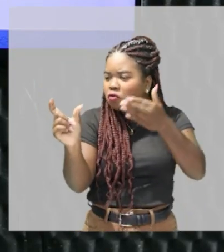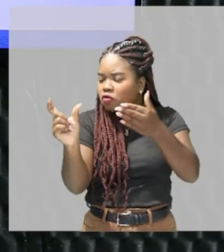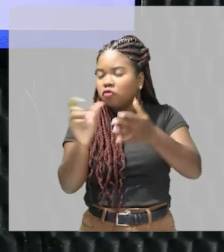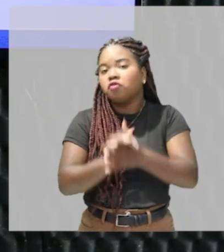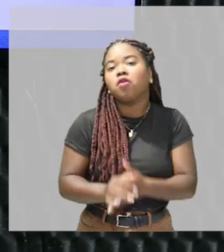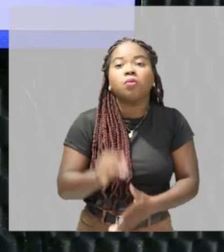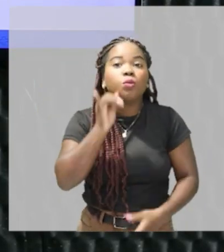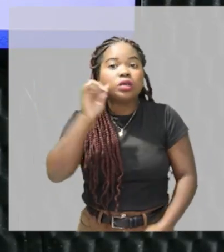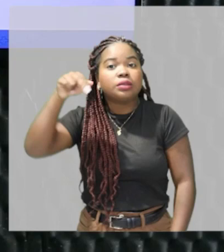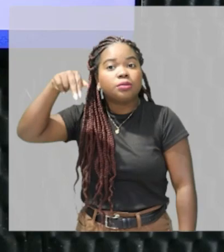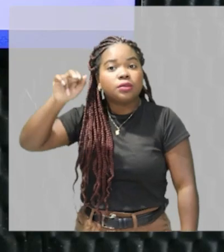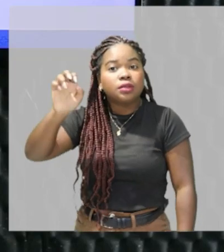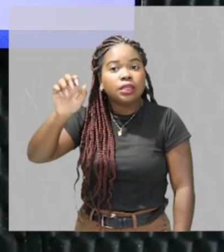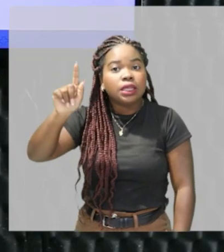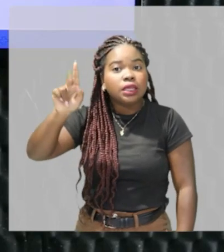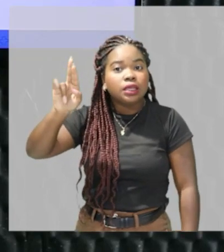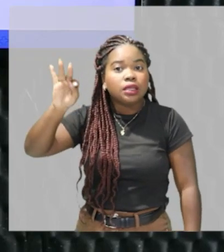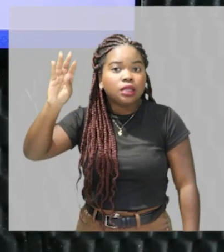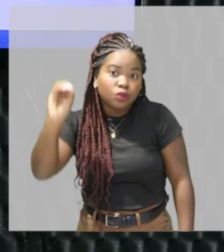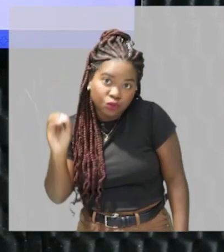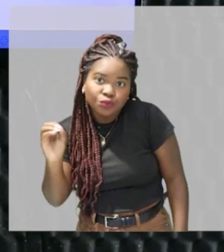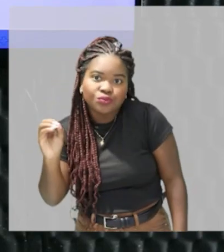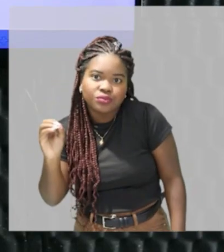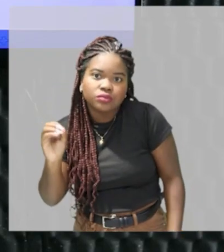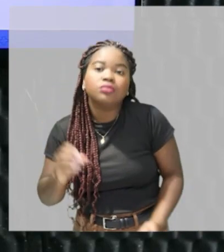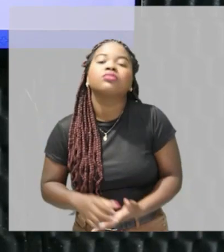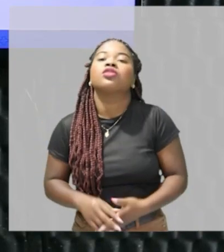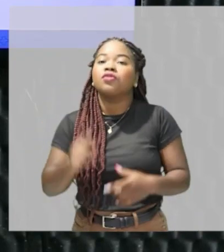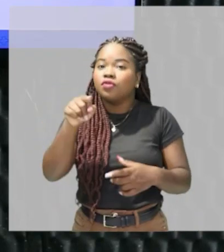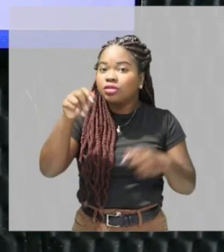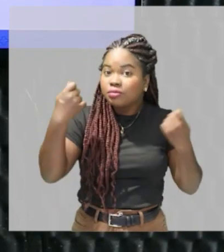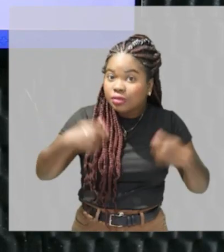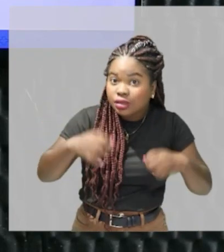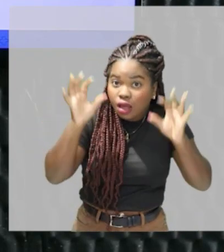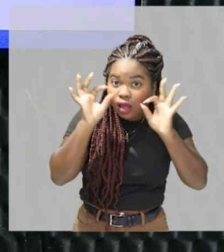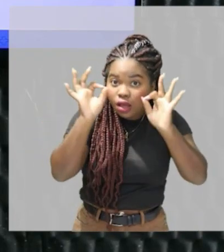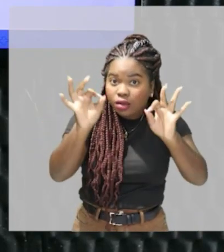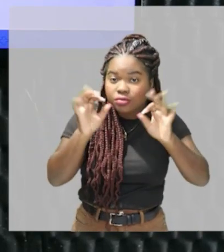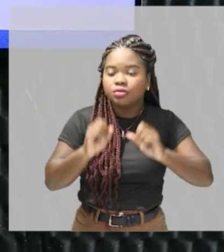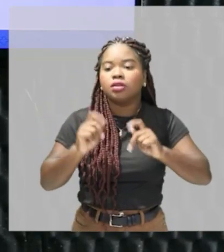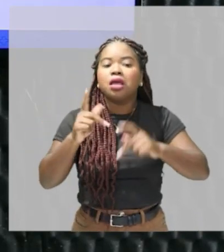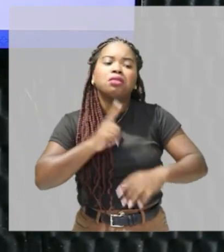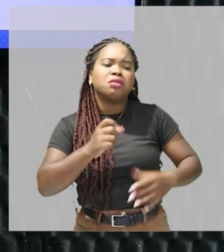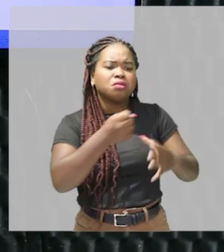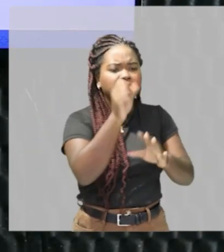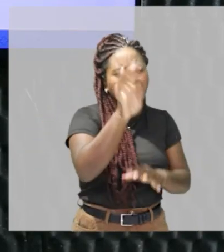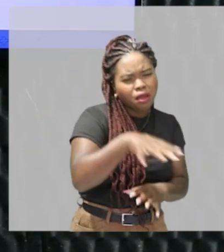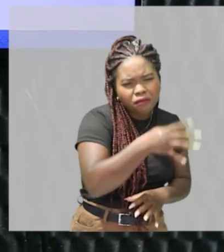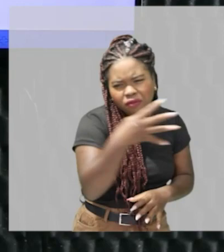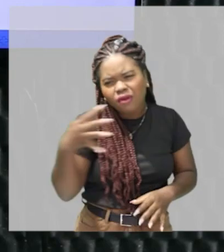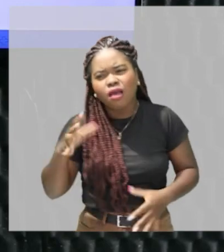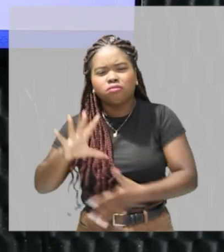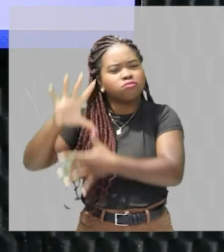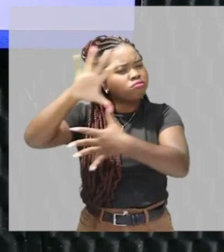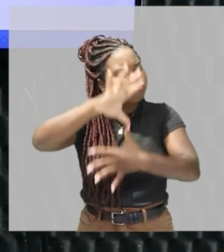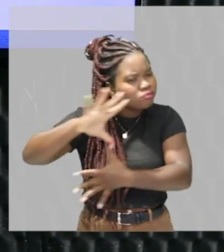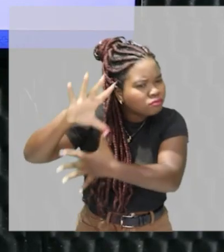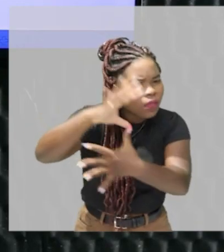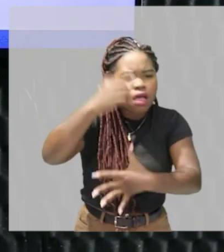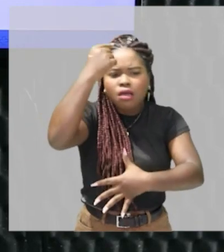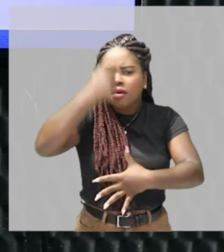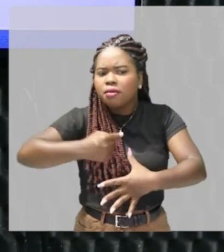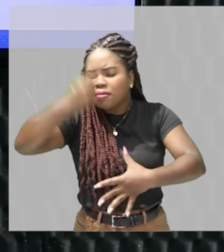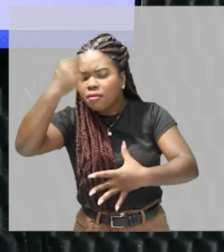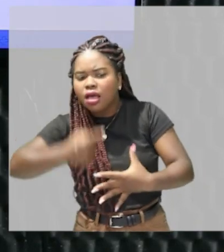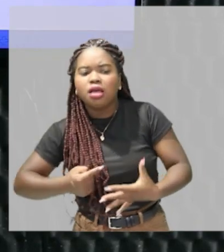isso. Palavras-chave, diagramas, tabelas, gráficos, mapas, infográficos